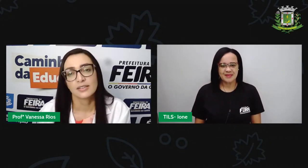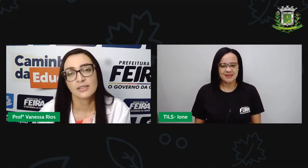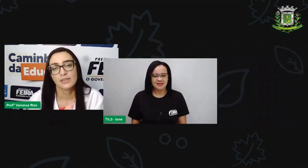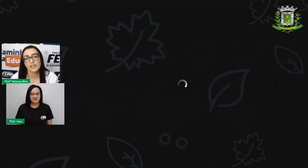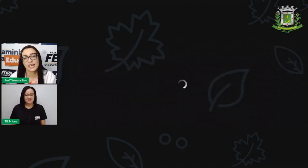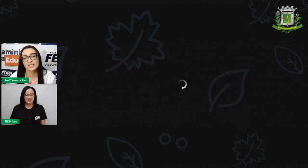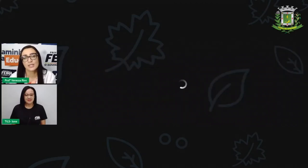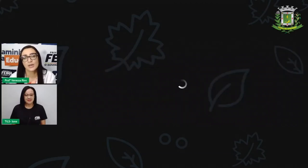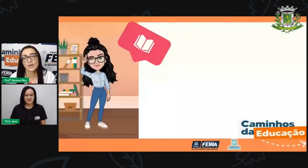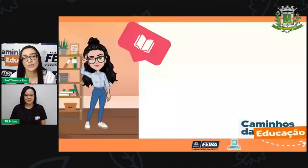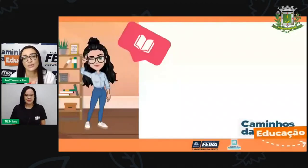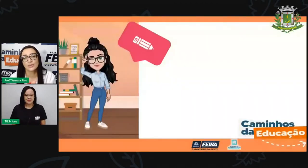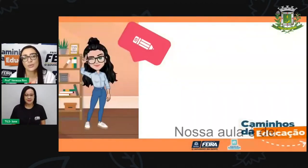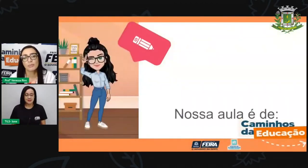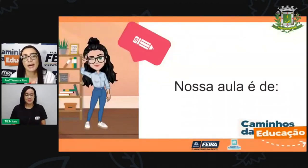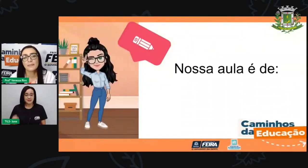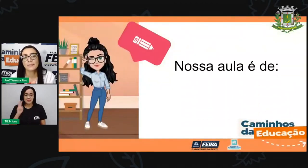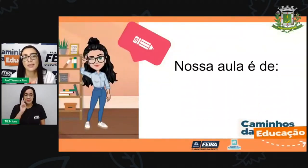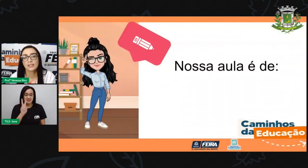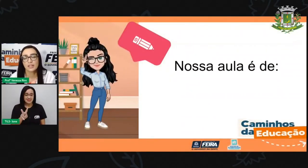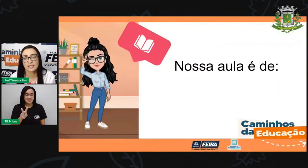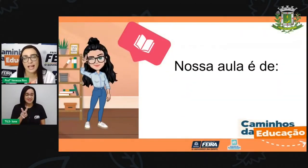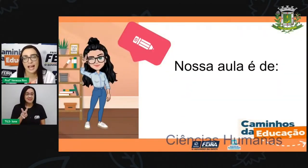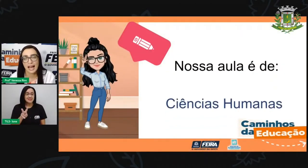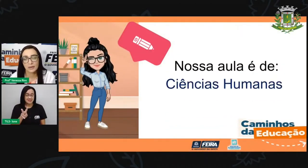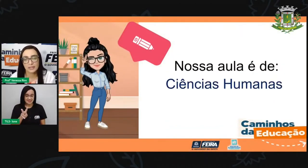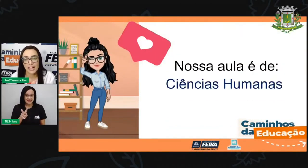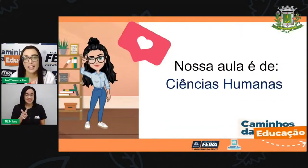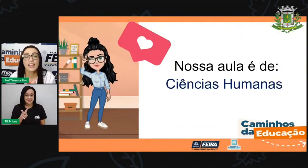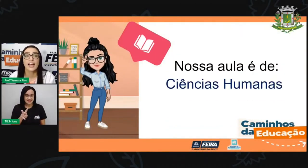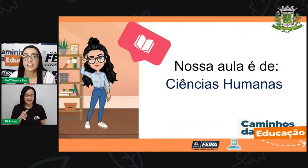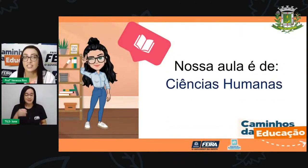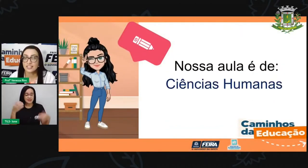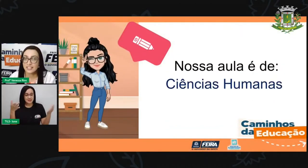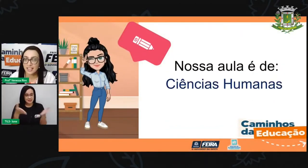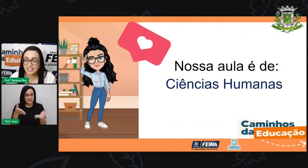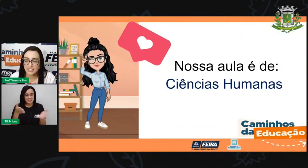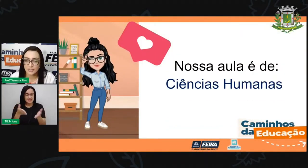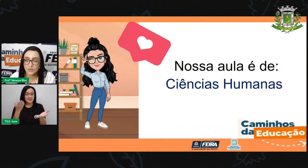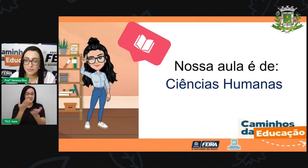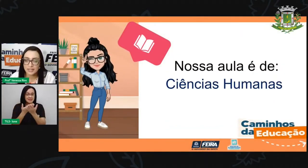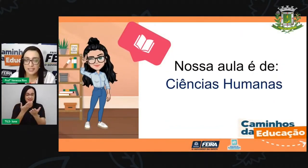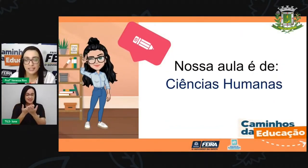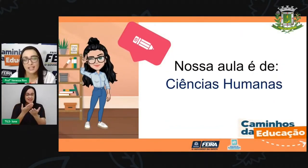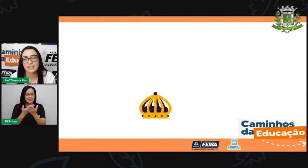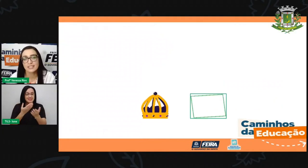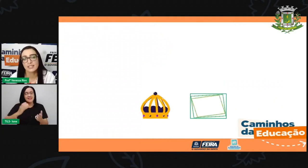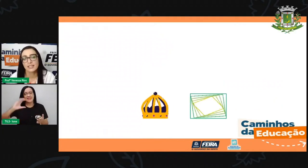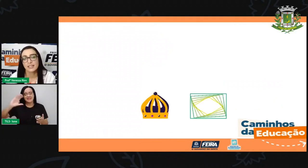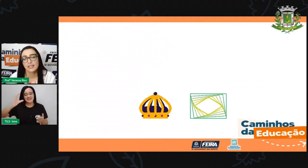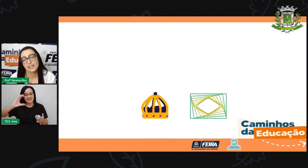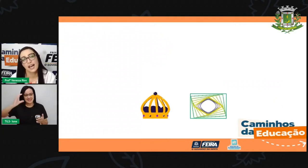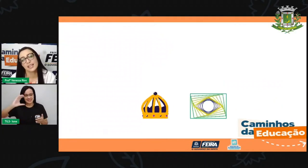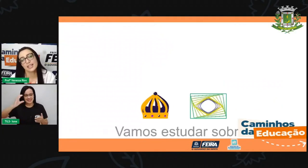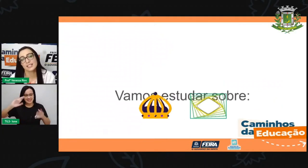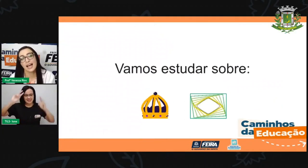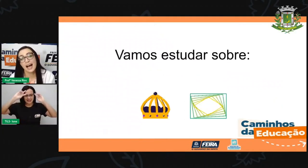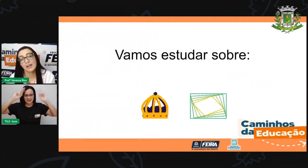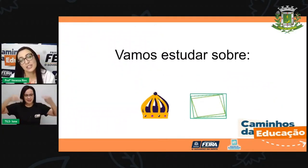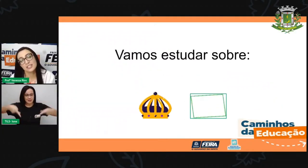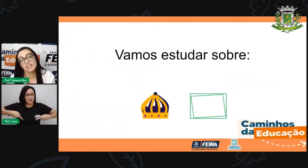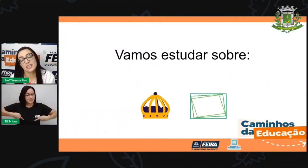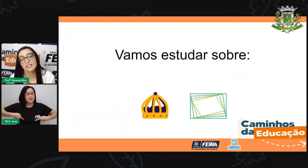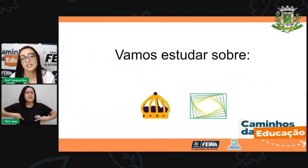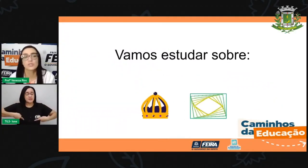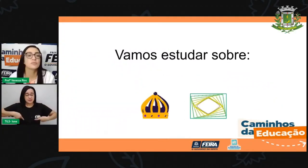Olha só, turma, nossa aula é de ciências humanas, e aí nessa